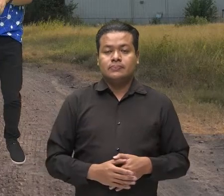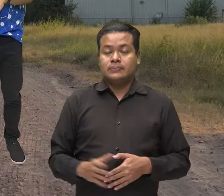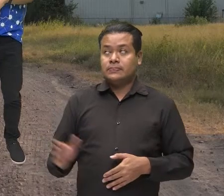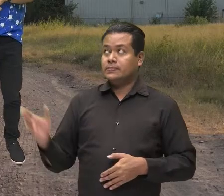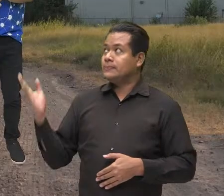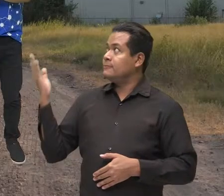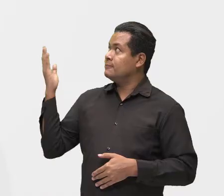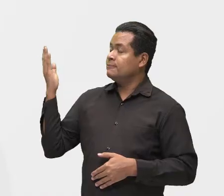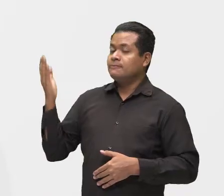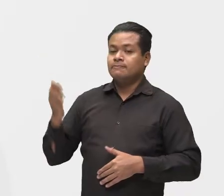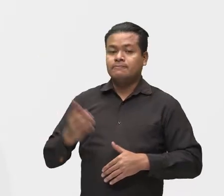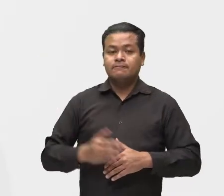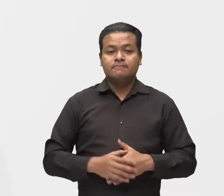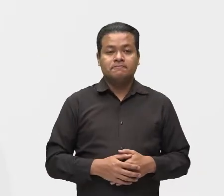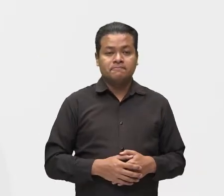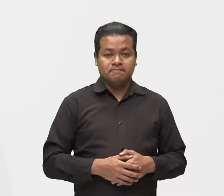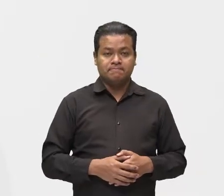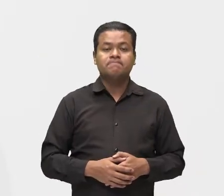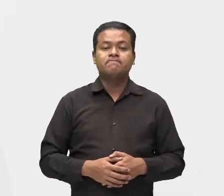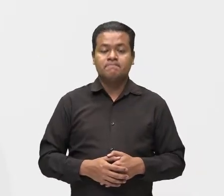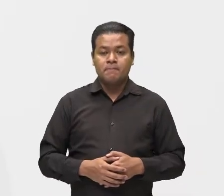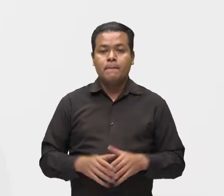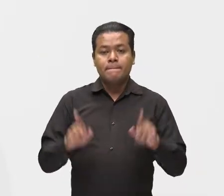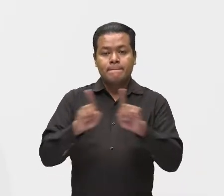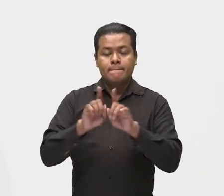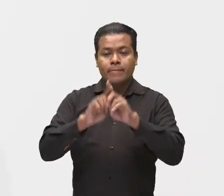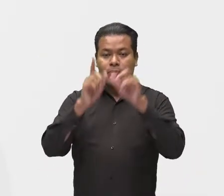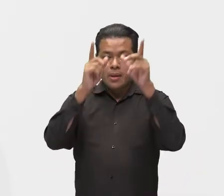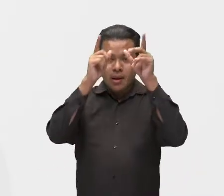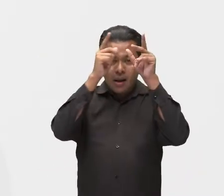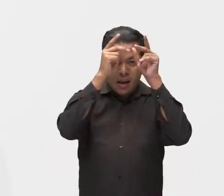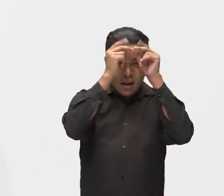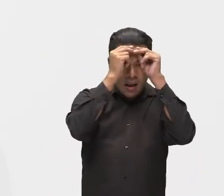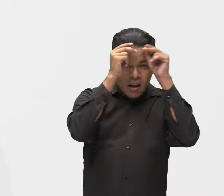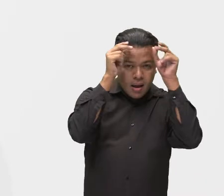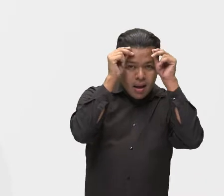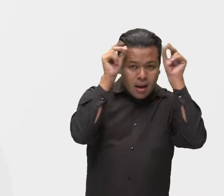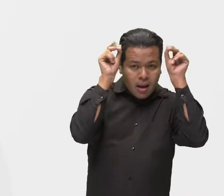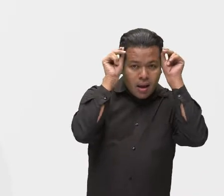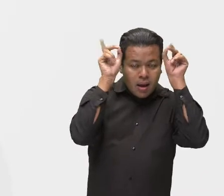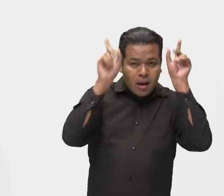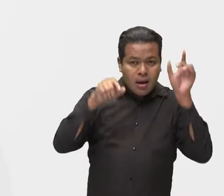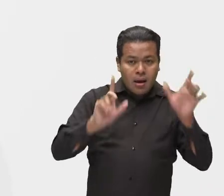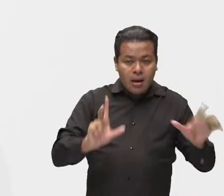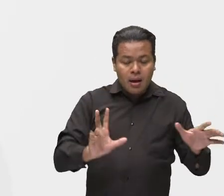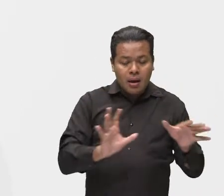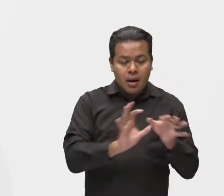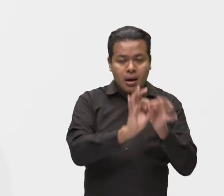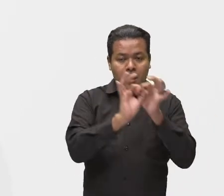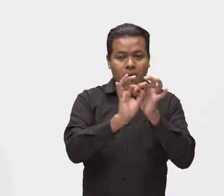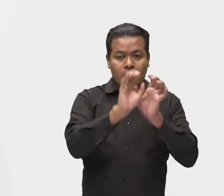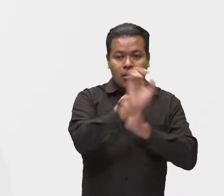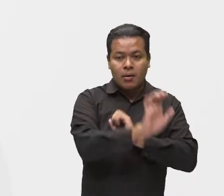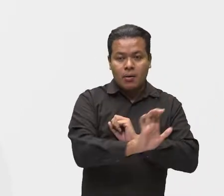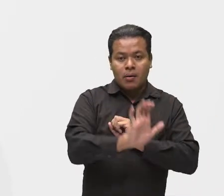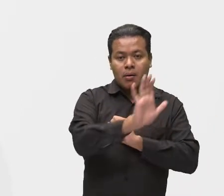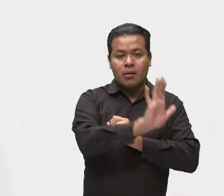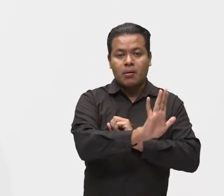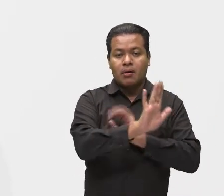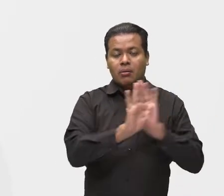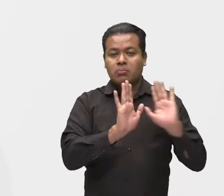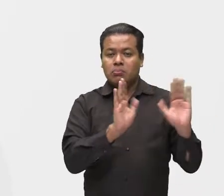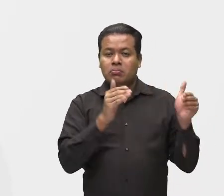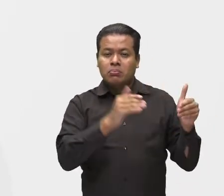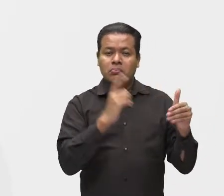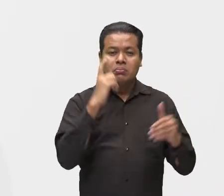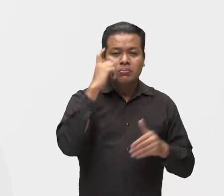né? A gente vai ver aí, né? A Grécia faz parte da União Europeia, né? Que é um bloco econômico lá da Europa, e a preocupação é muito